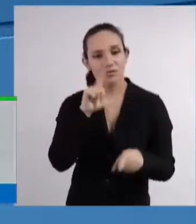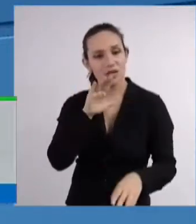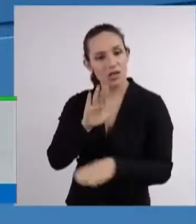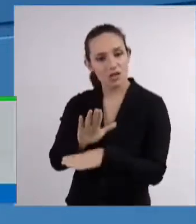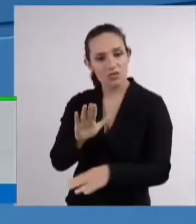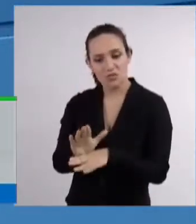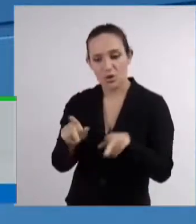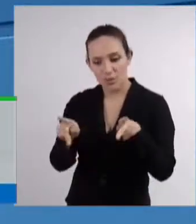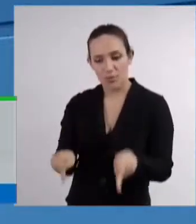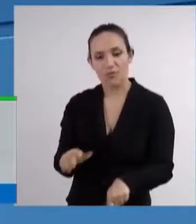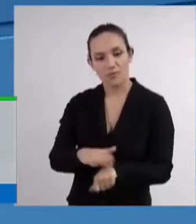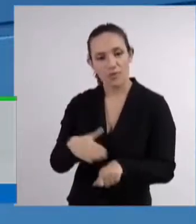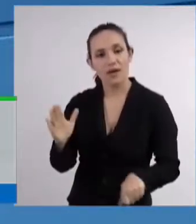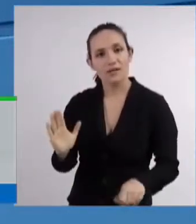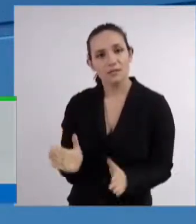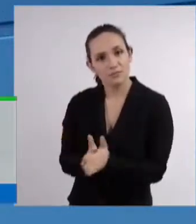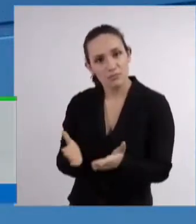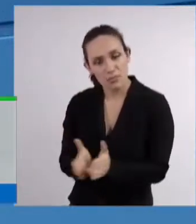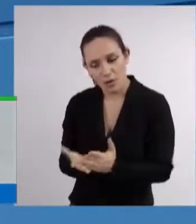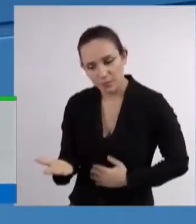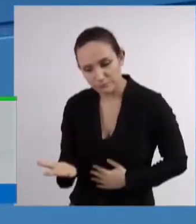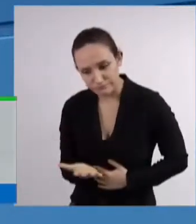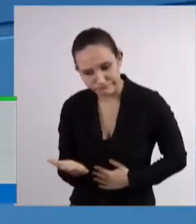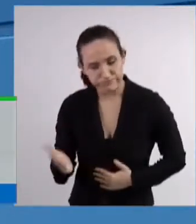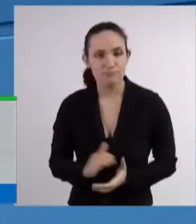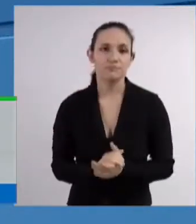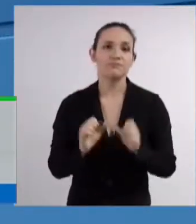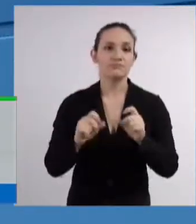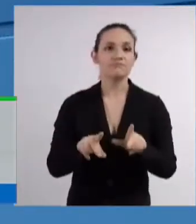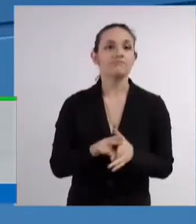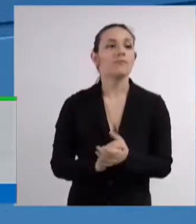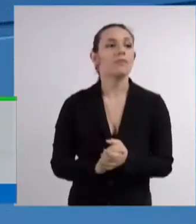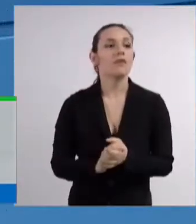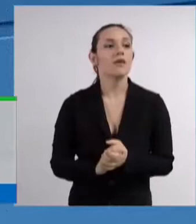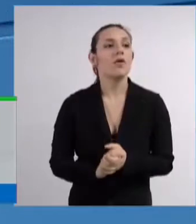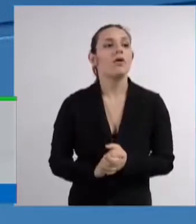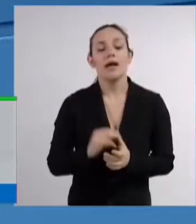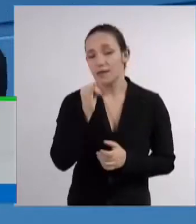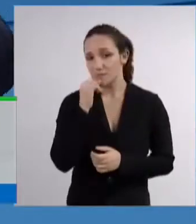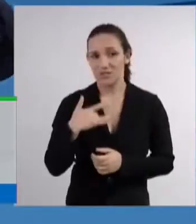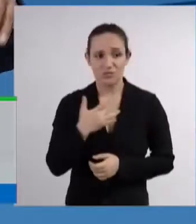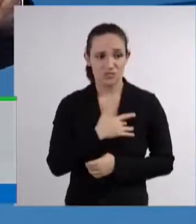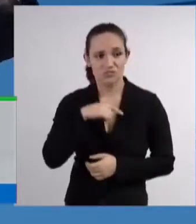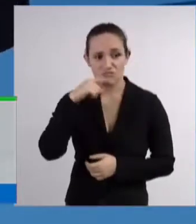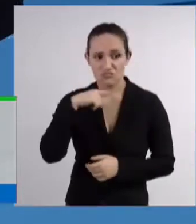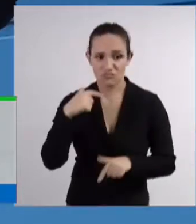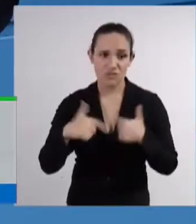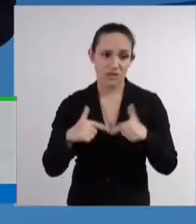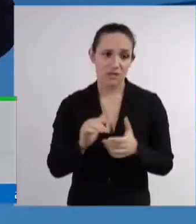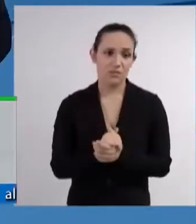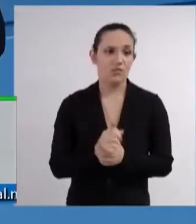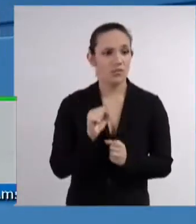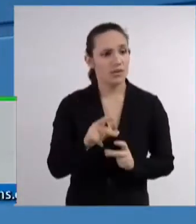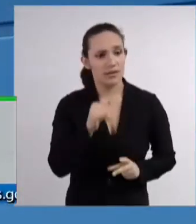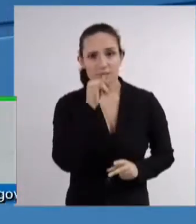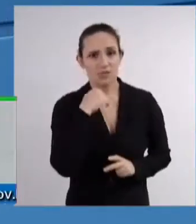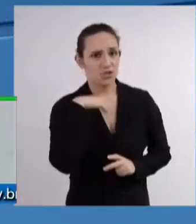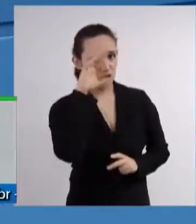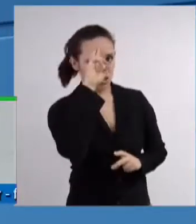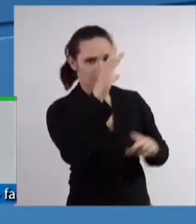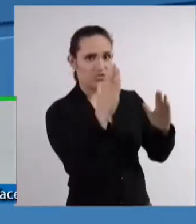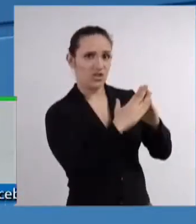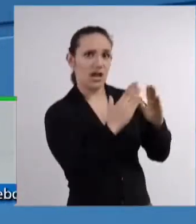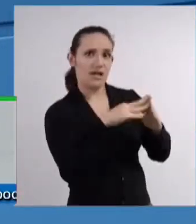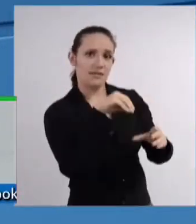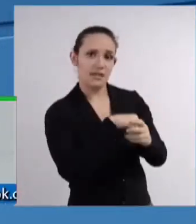população mais humilde desses países. Então, o não funcionamento da saúde, a senhora, a dona de casa, o cidadão que está lá